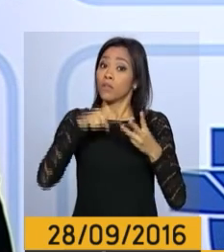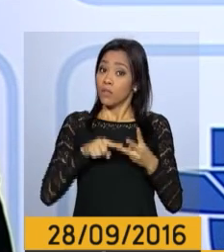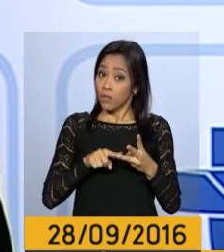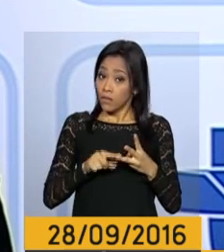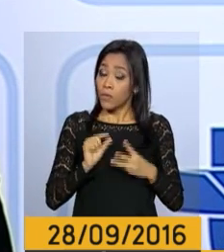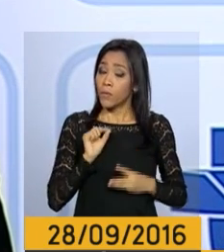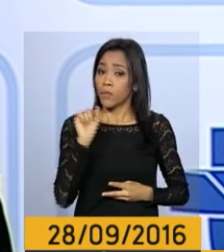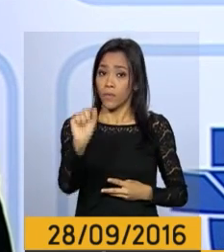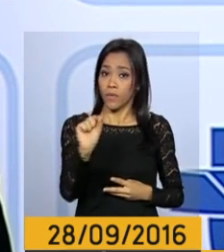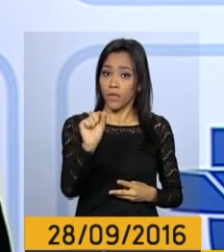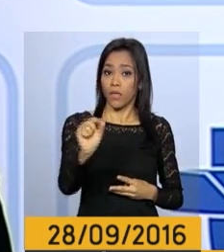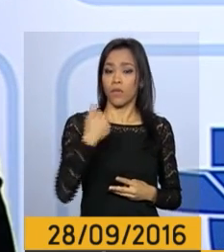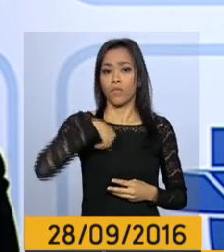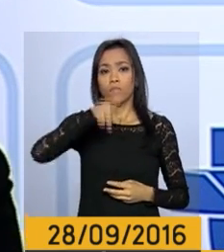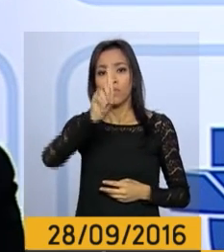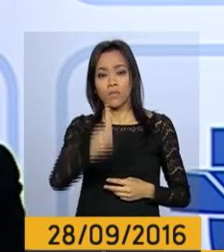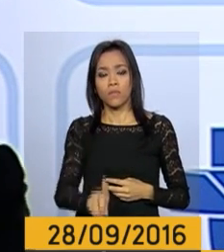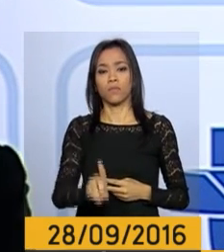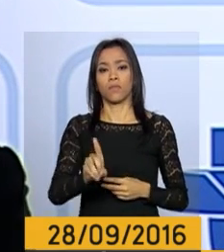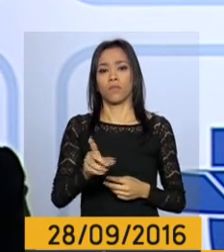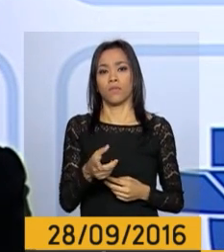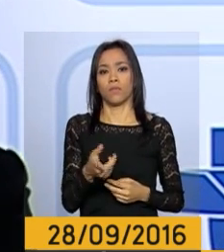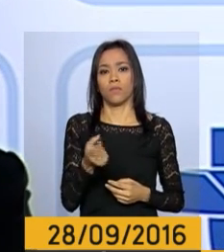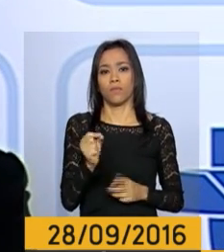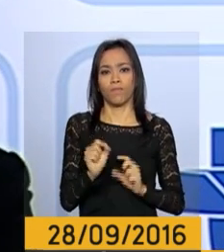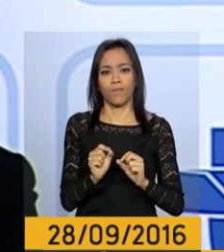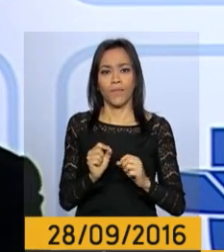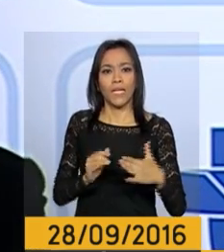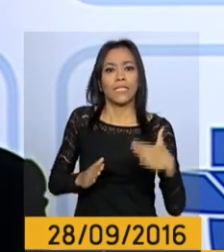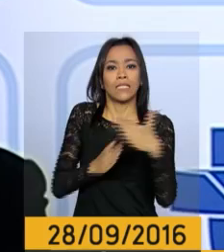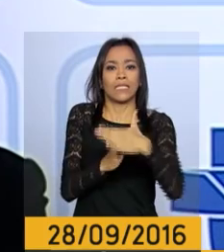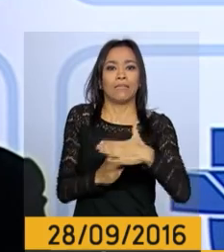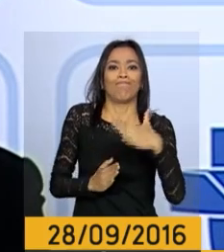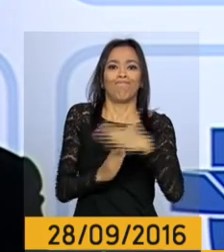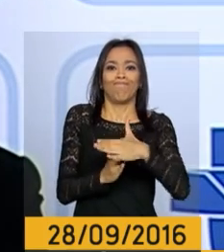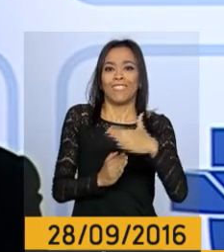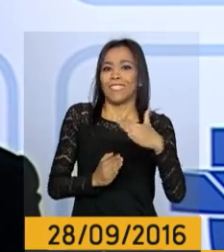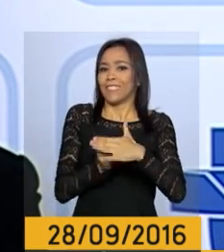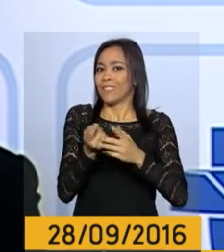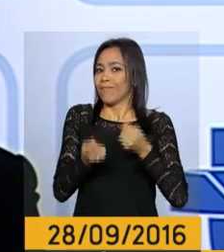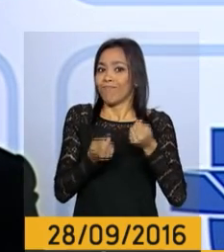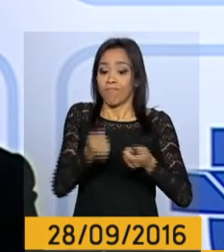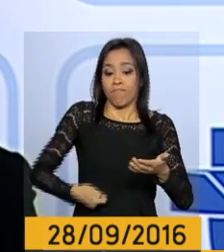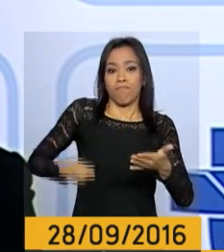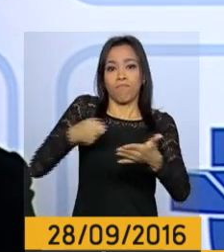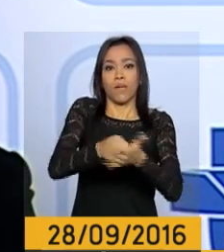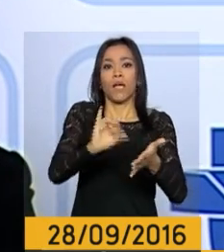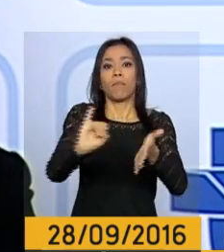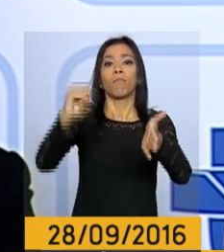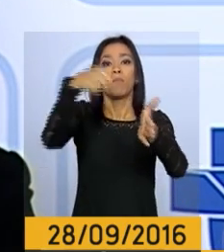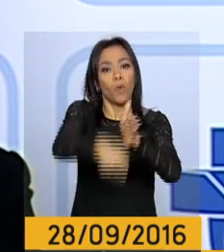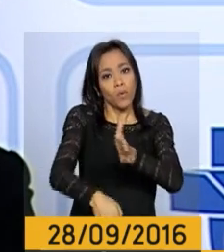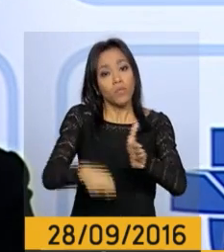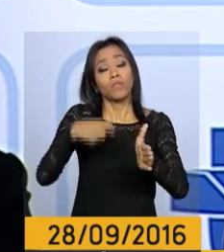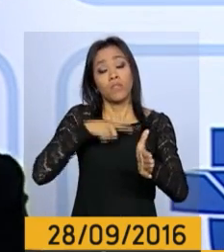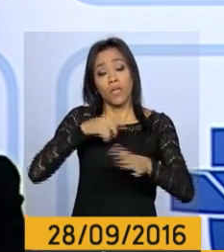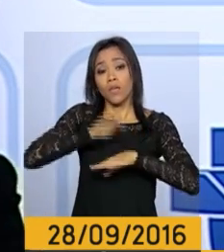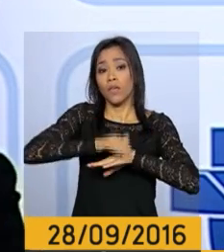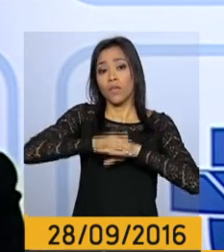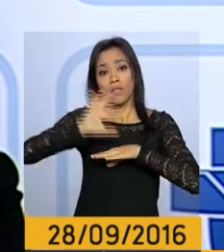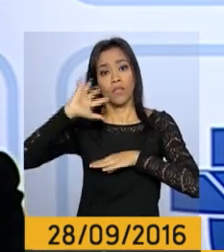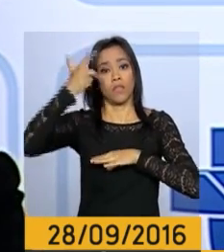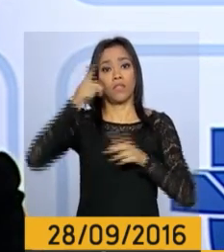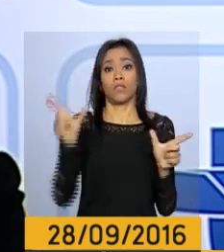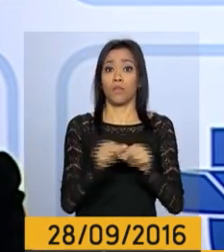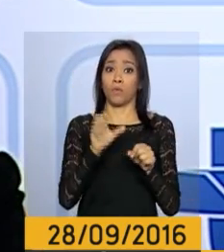o direito da limitação da capacidade de pagar impostos tem decisões do supremo que entendem